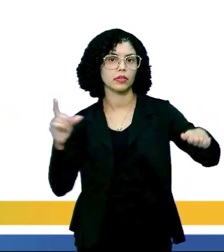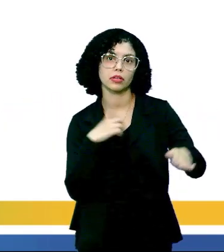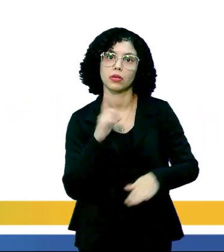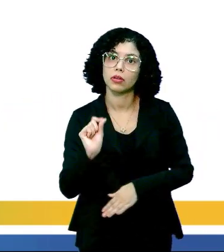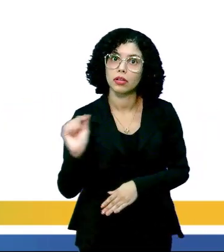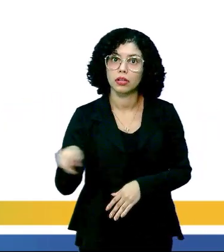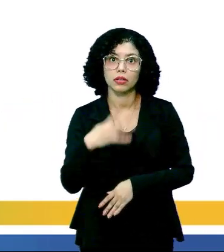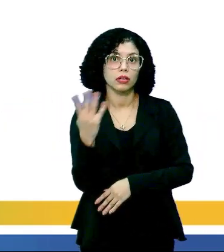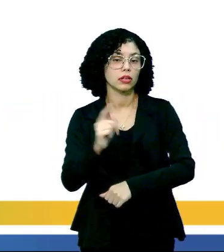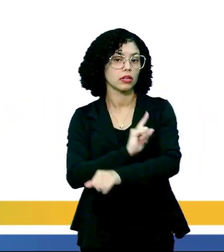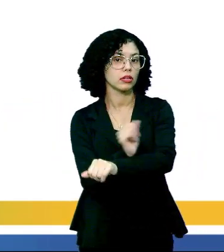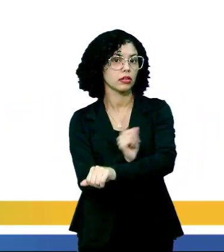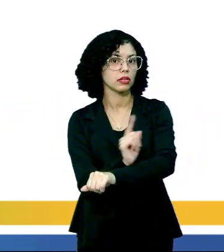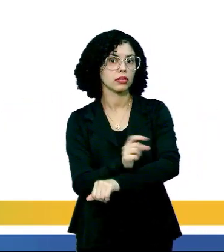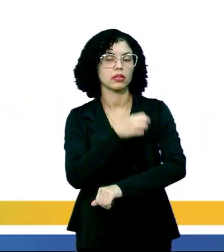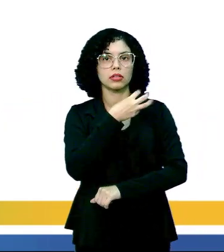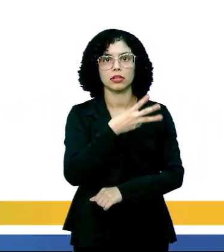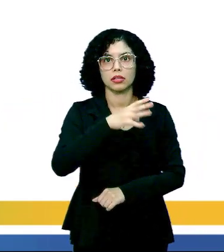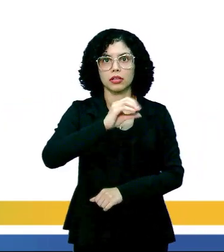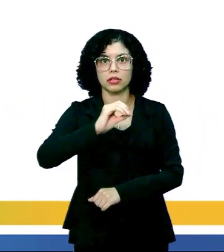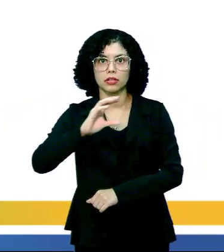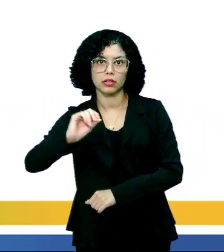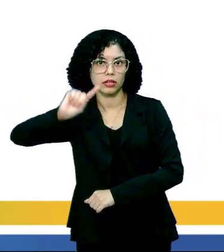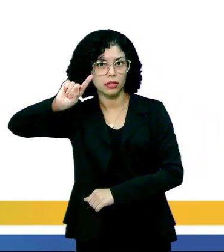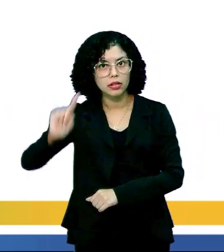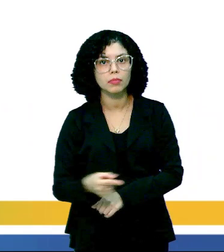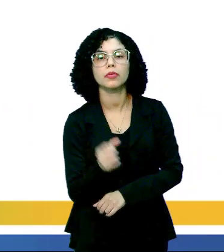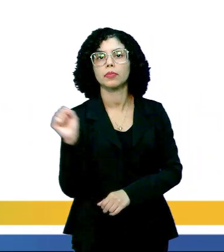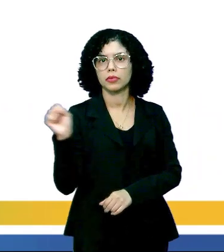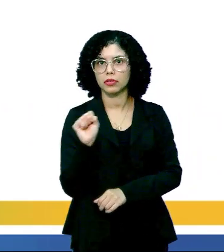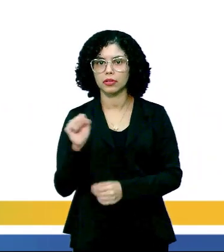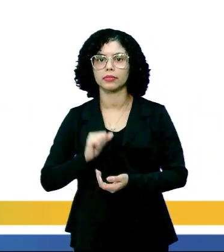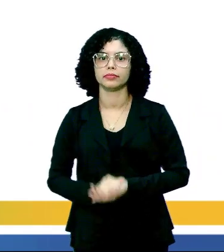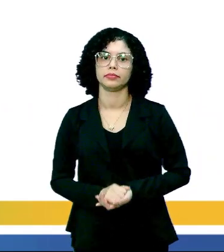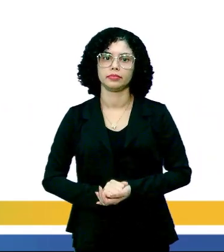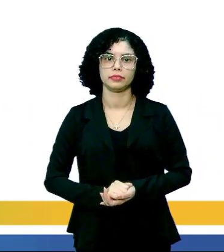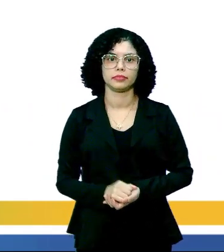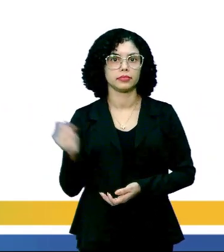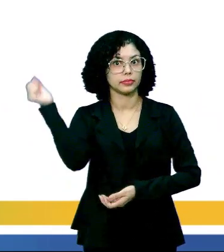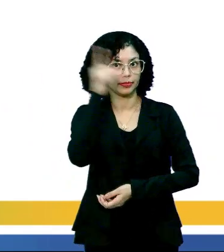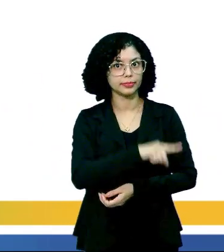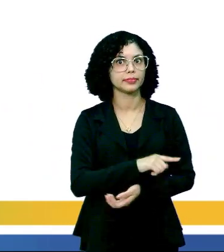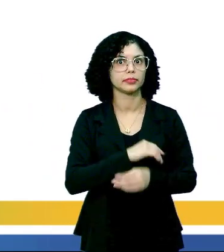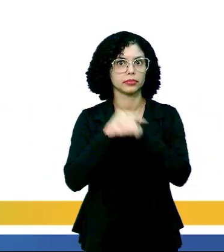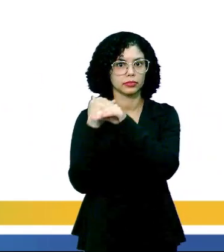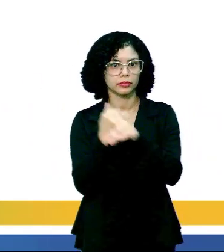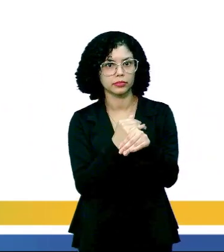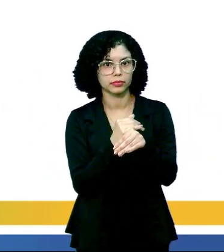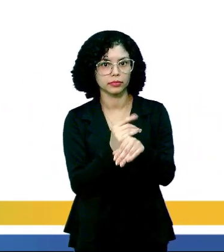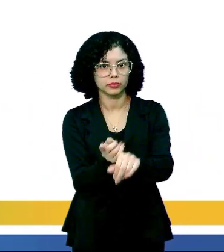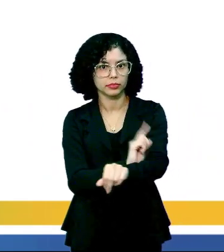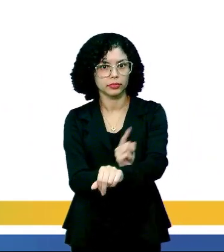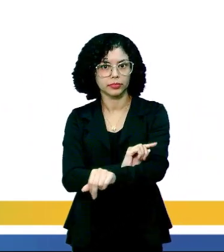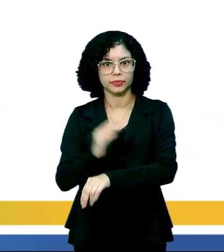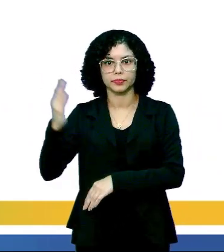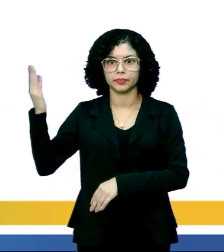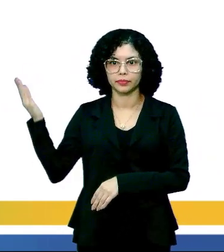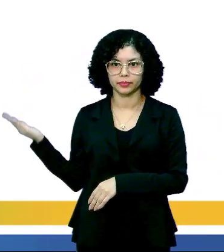uma velocidade de 300.000 km por segundo, mais ou menos a velocidade da luz. Agora, olha o poder de